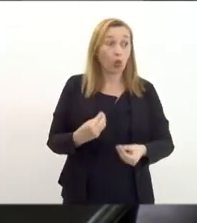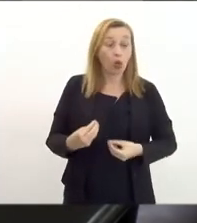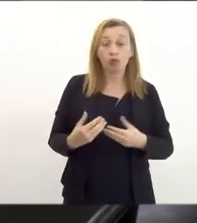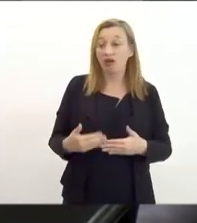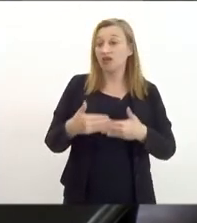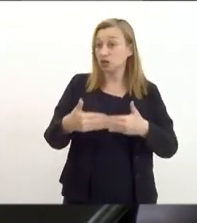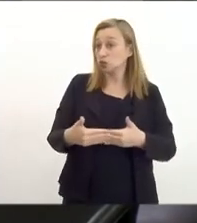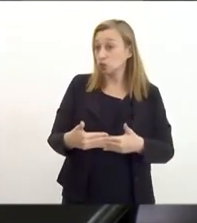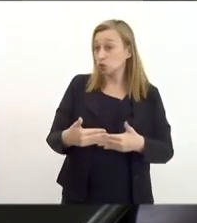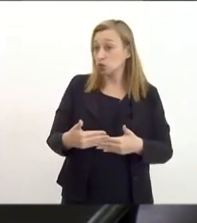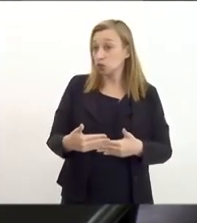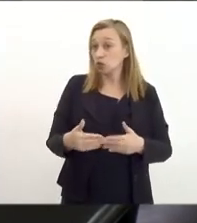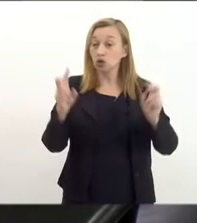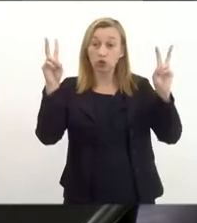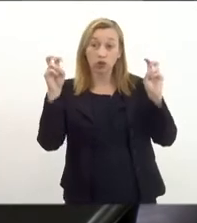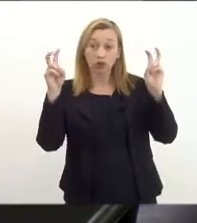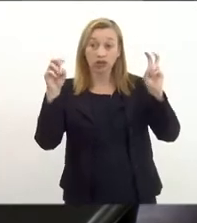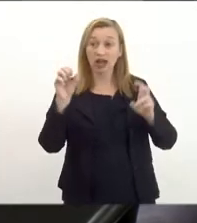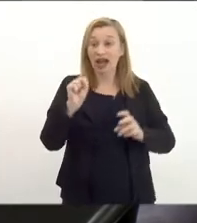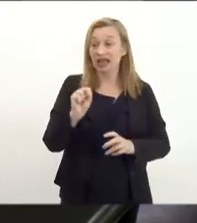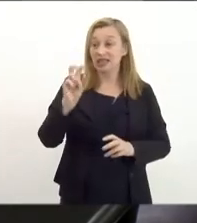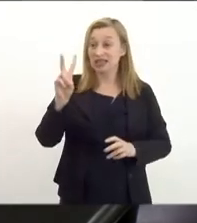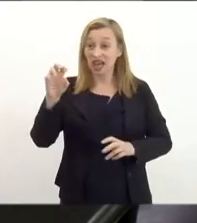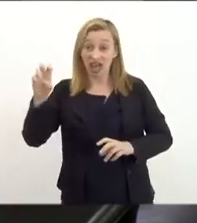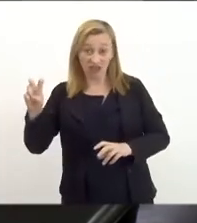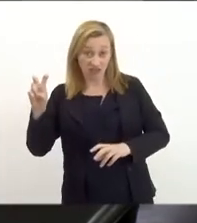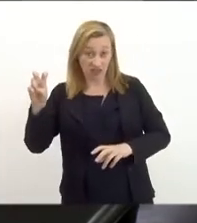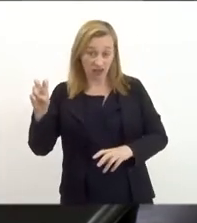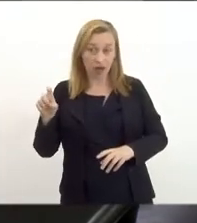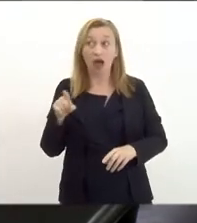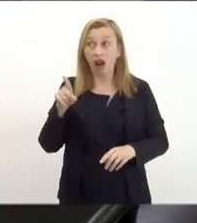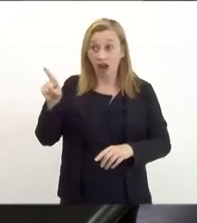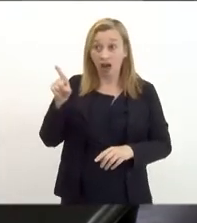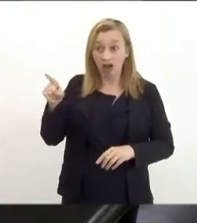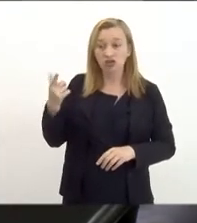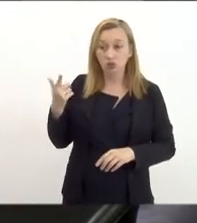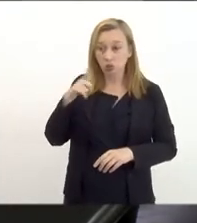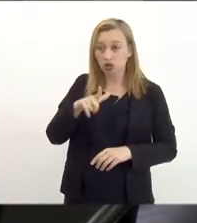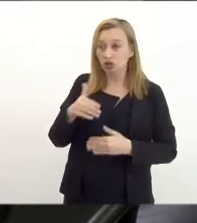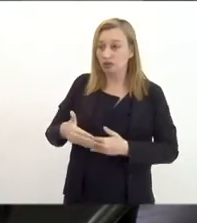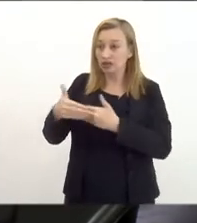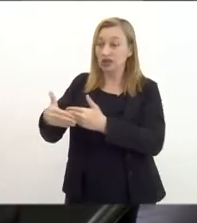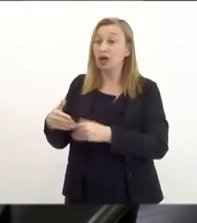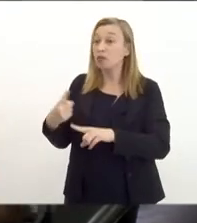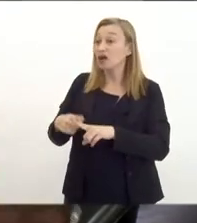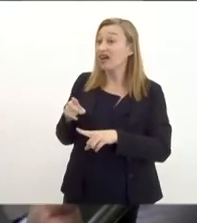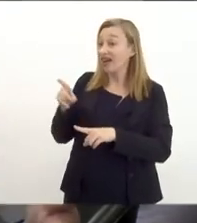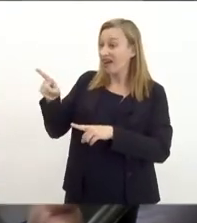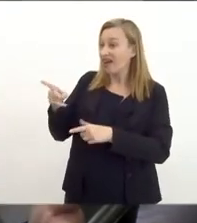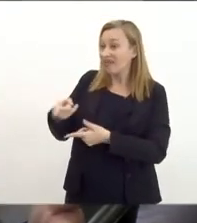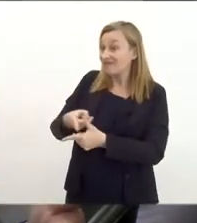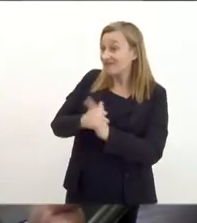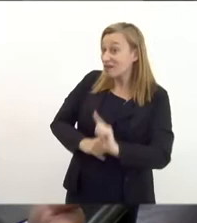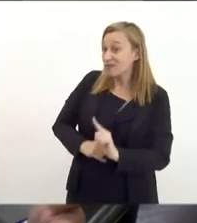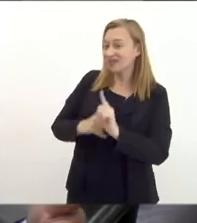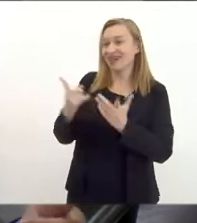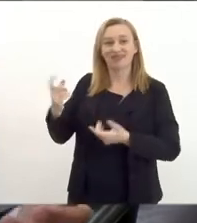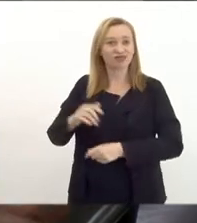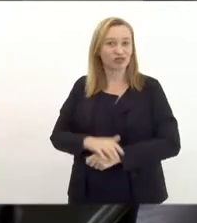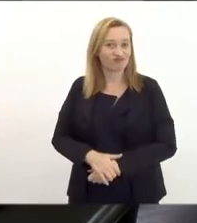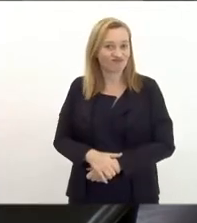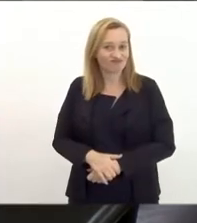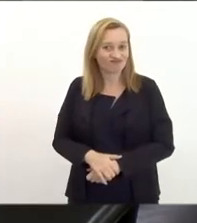a gente tava uns ou no caso da serve na serve a gente avançou por ela ser dependente